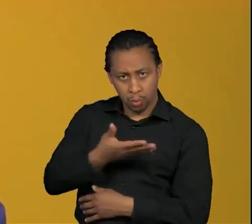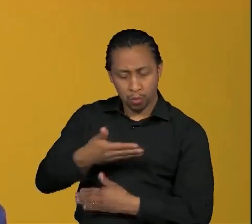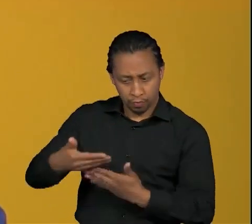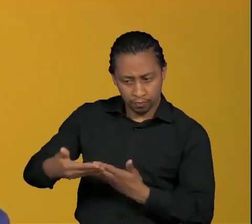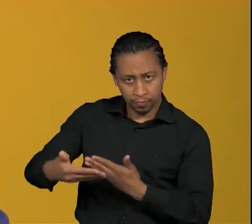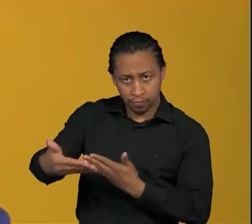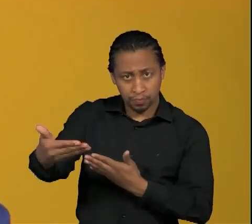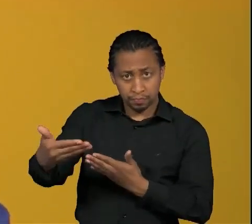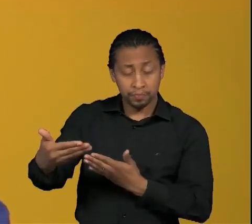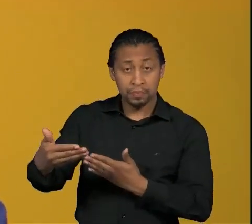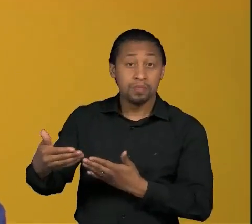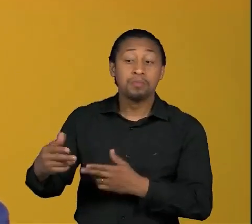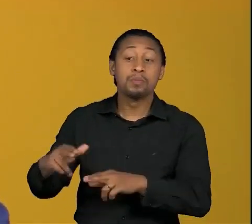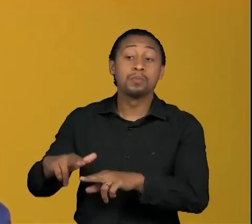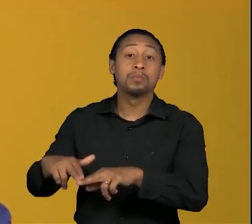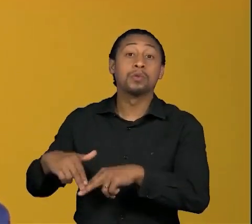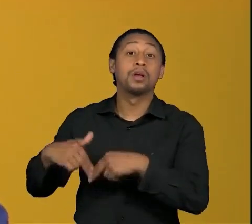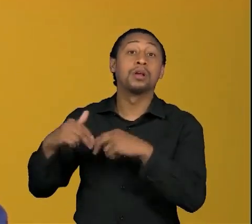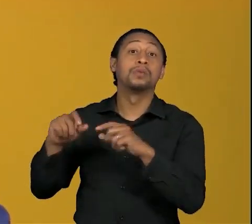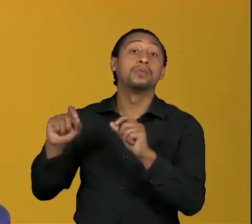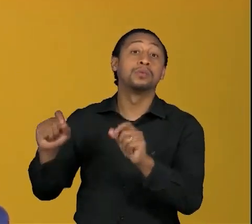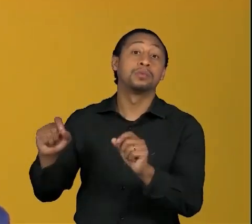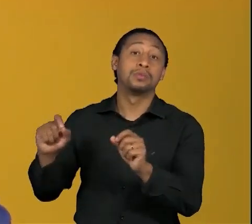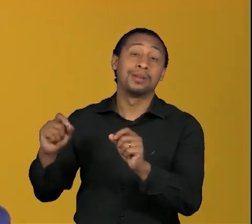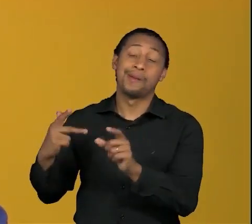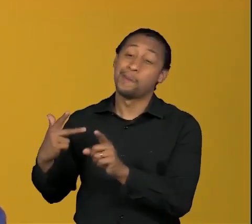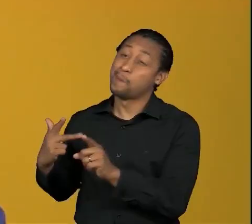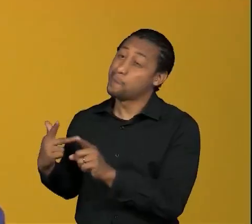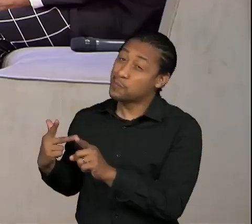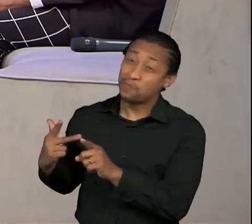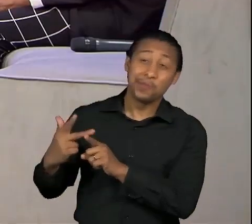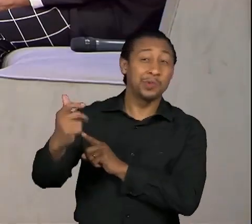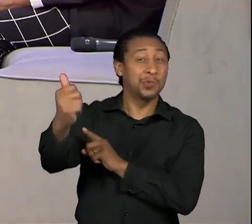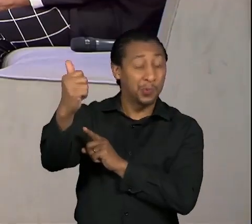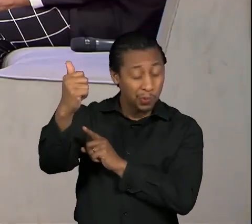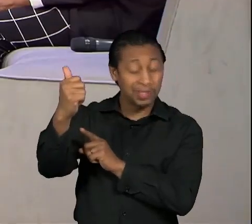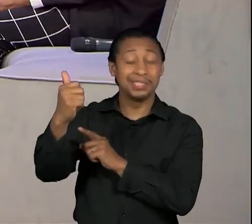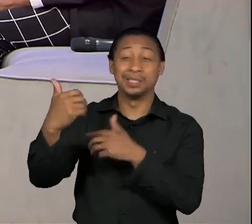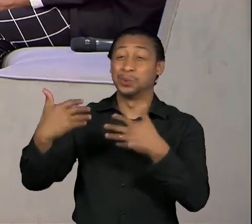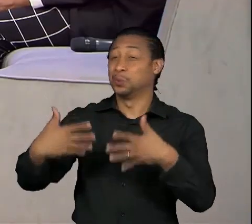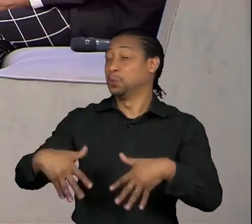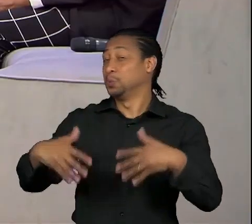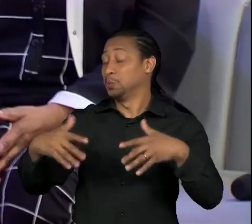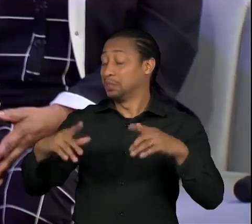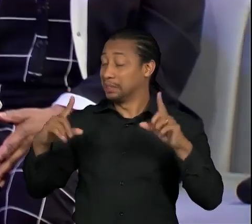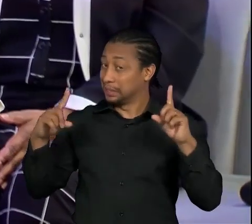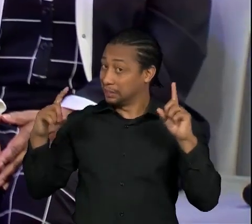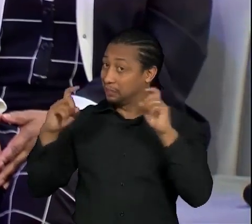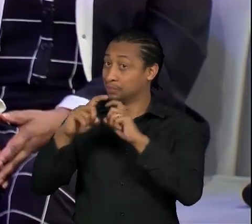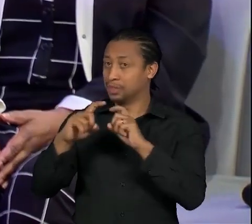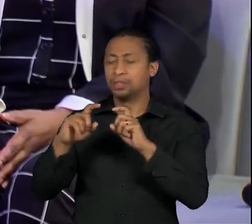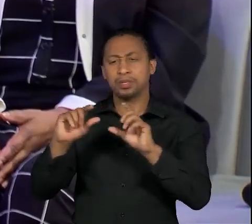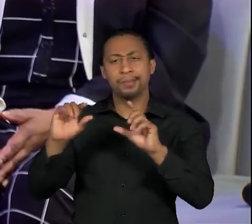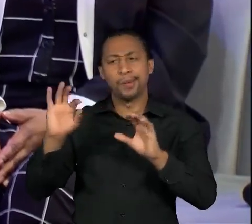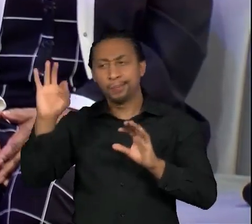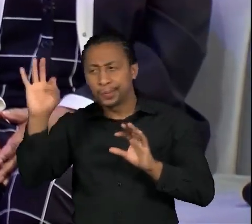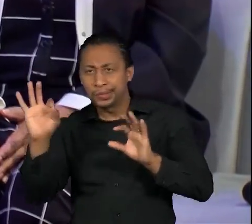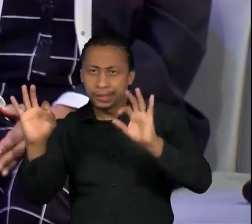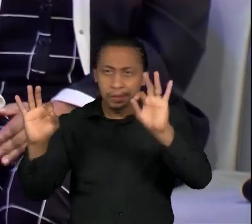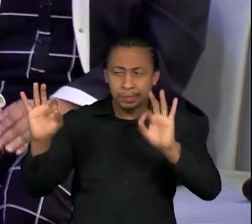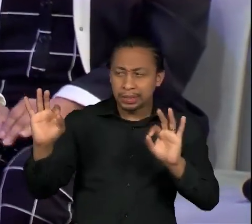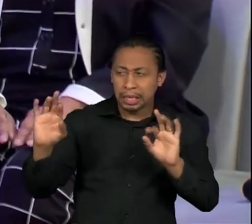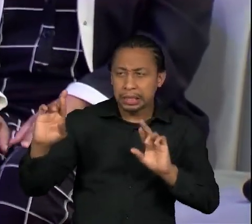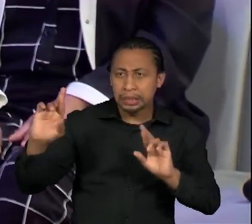uma vitória que não foi pouca coisa. Apesar da diferença muito pouca na